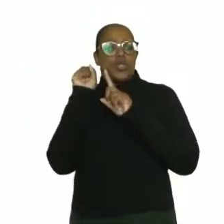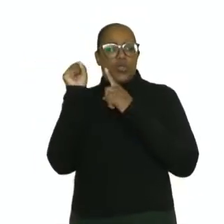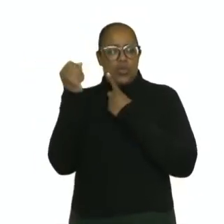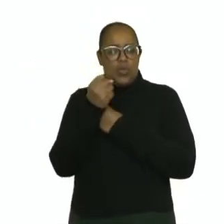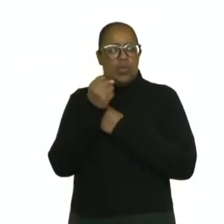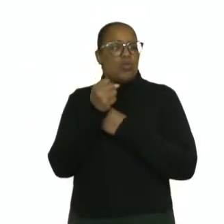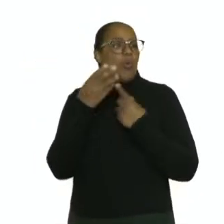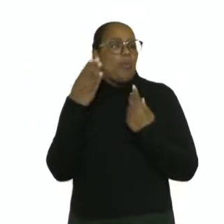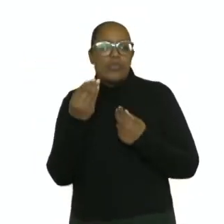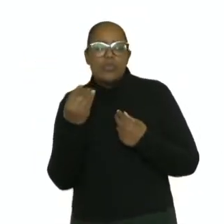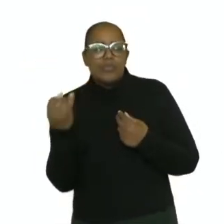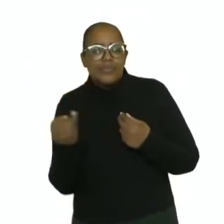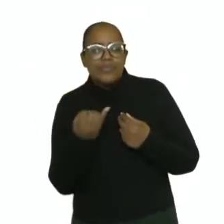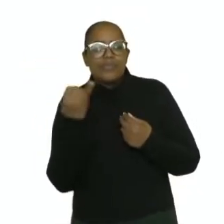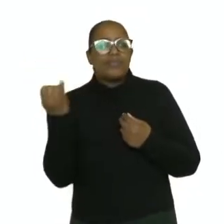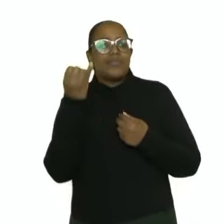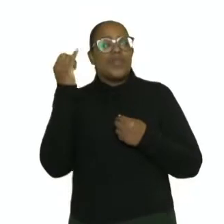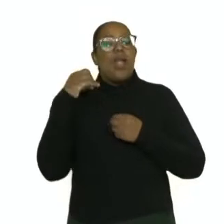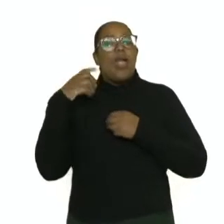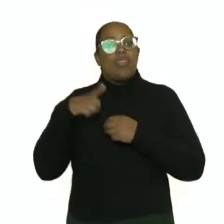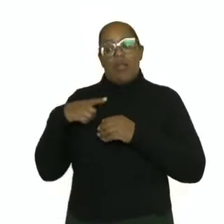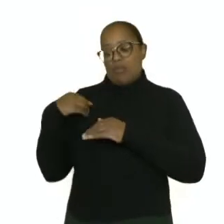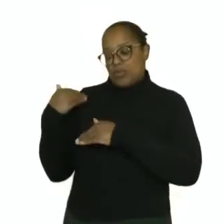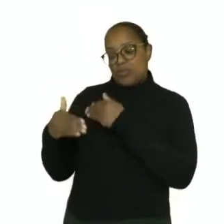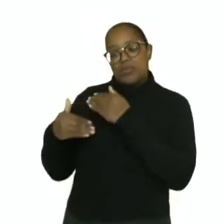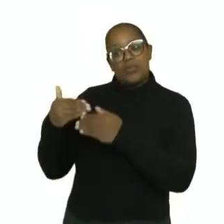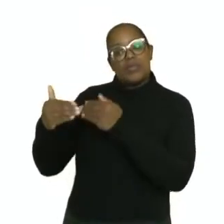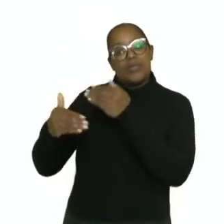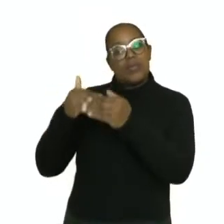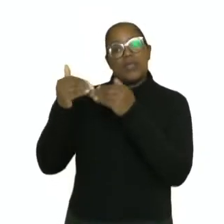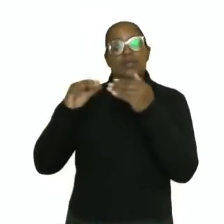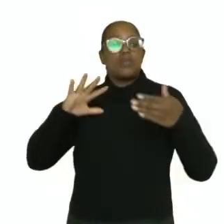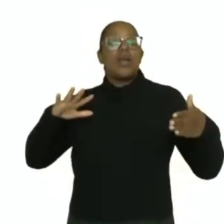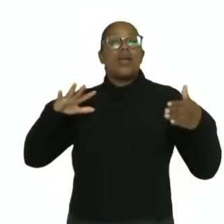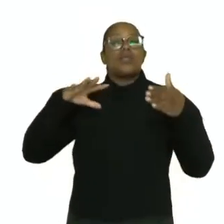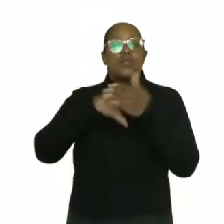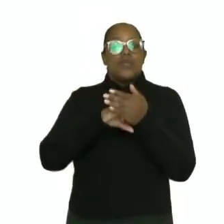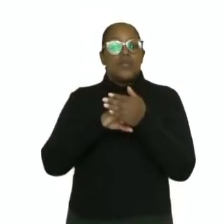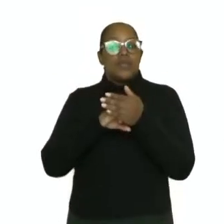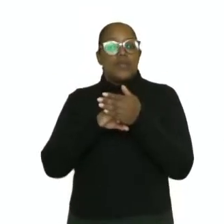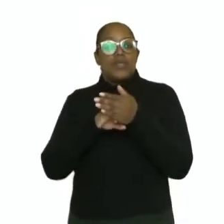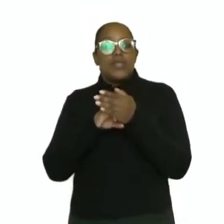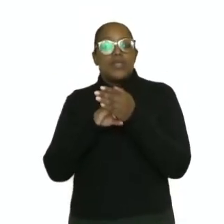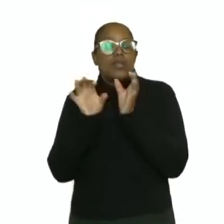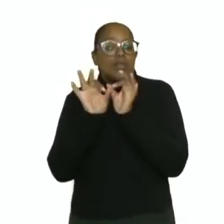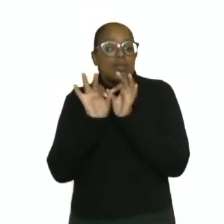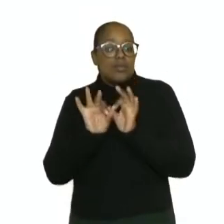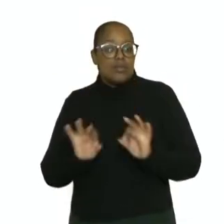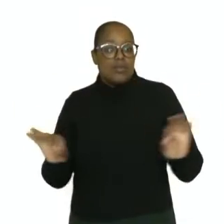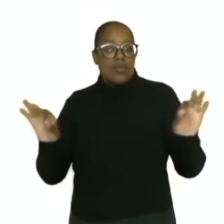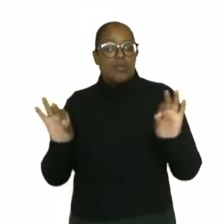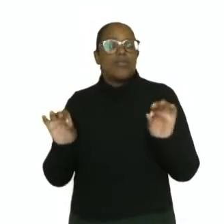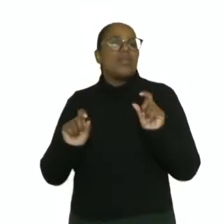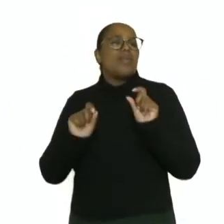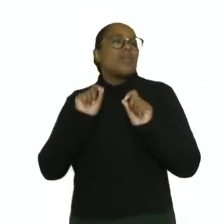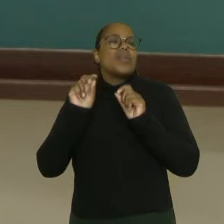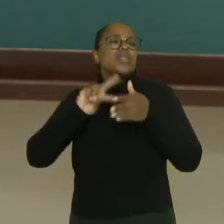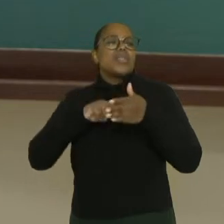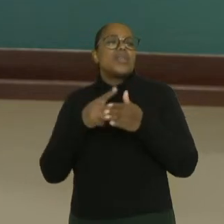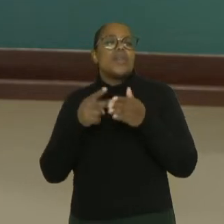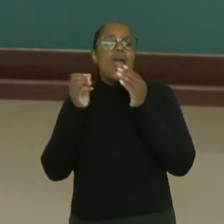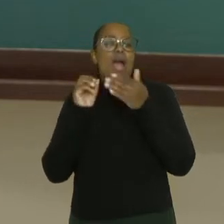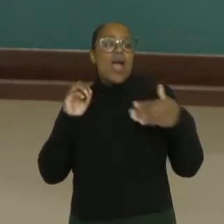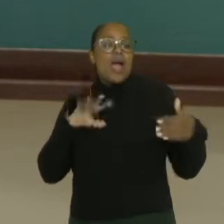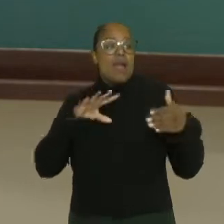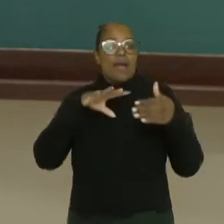contemporâneo muito importante, desenvolveu a noção de violência simbólica. Trata-se de uma violência que